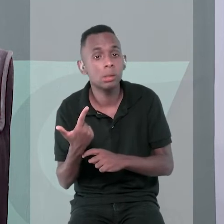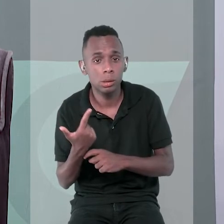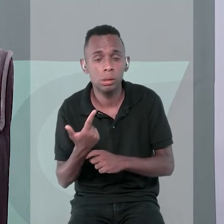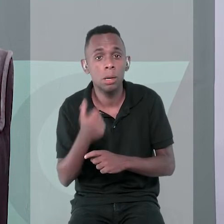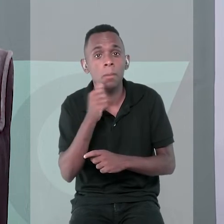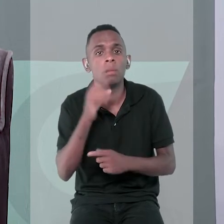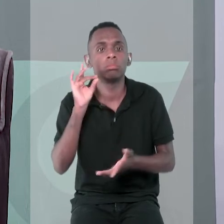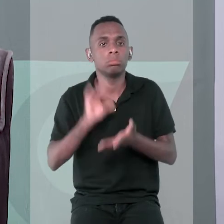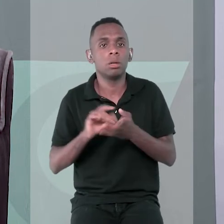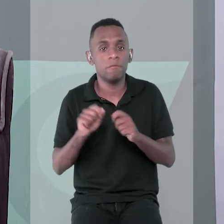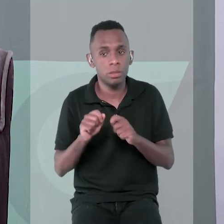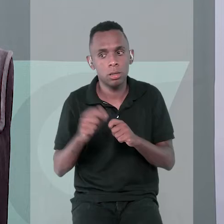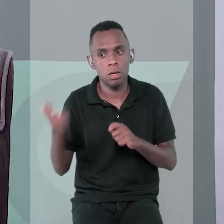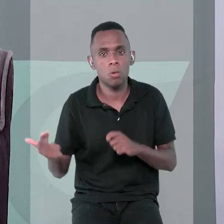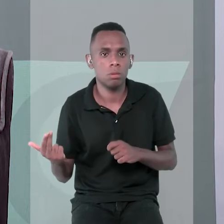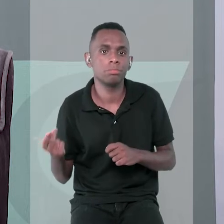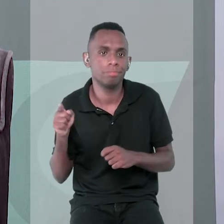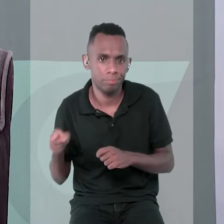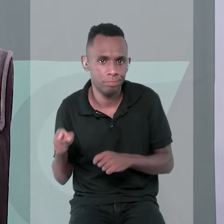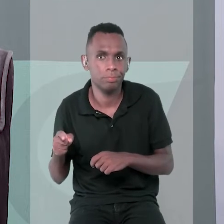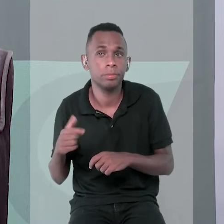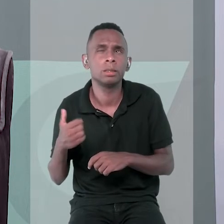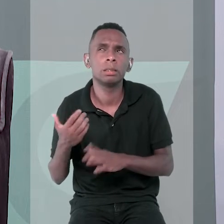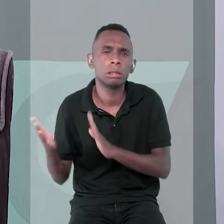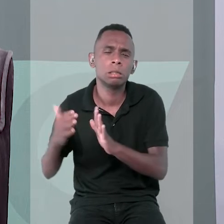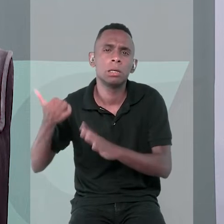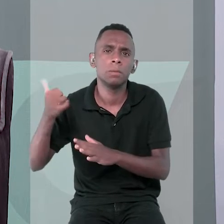puderam, de fato, fazer isso que a Maria Quitéria fez lá em